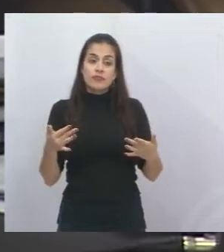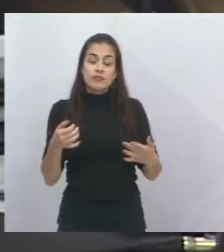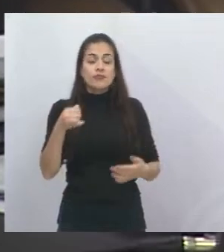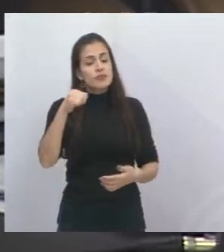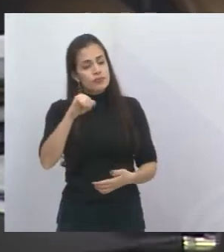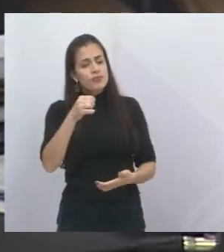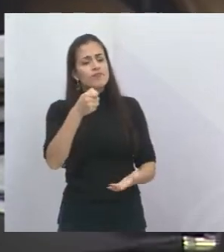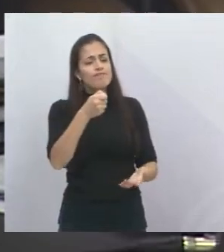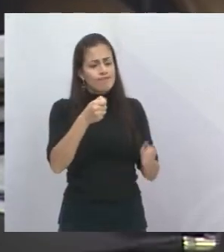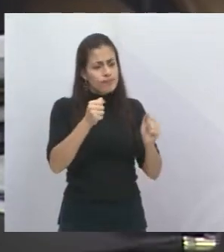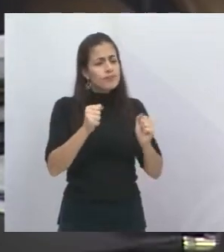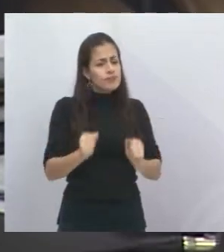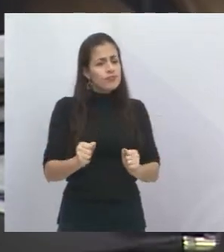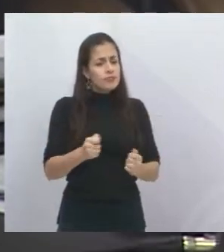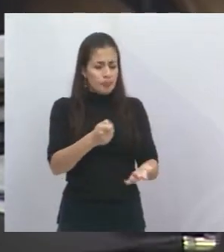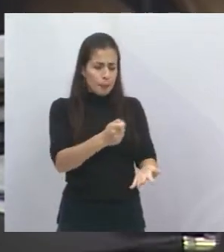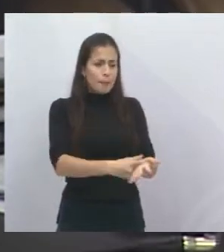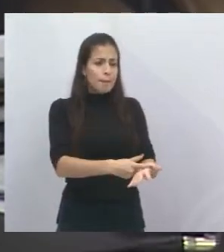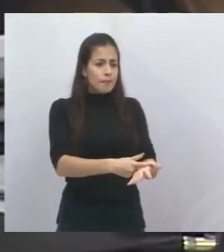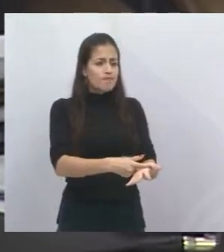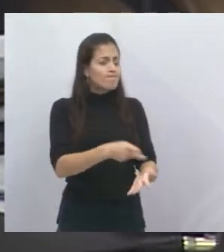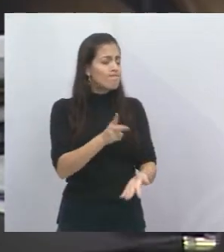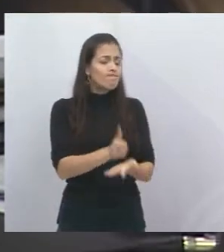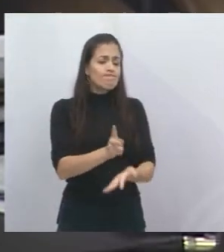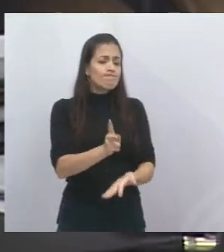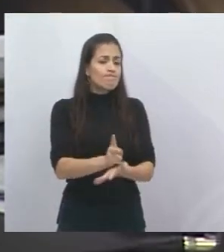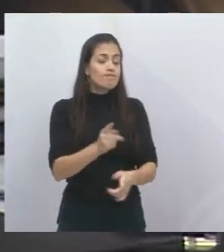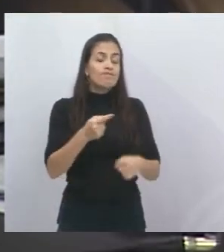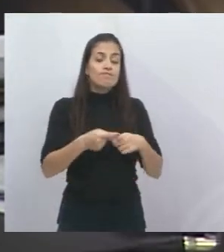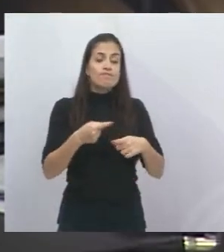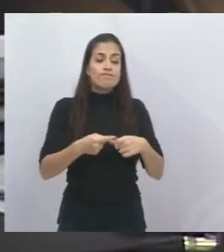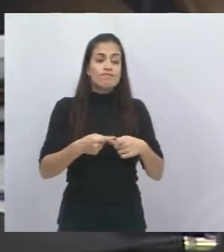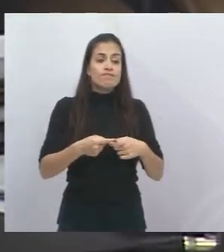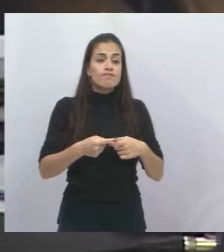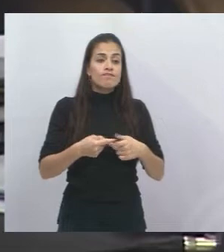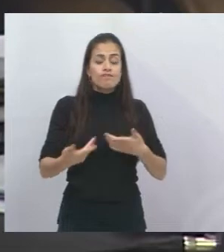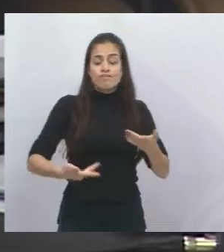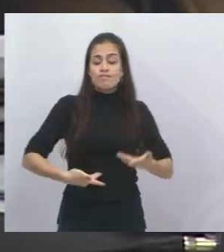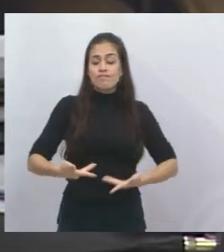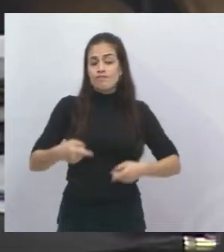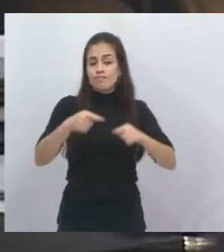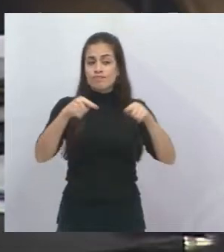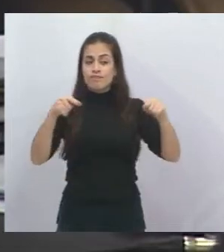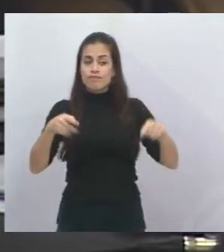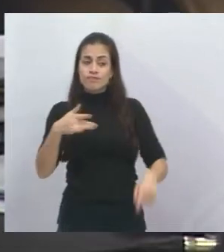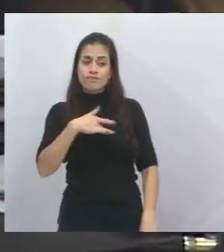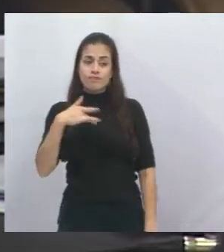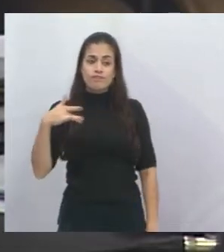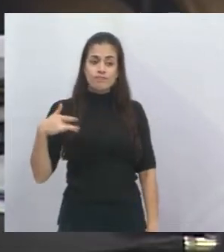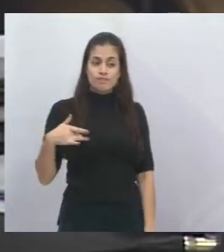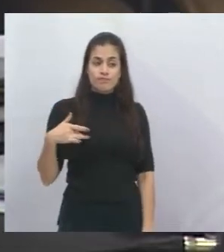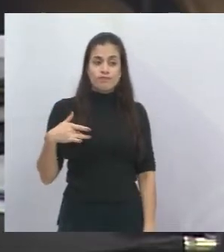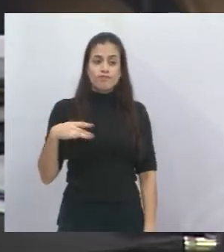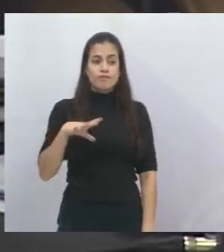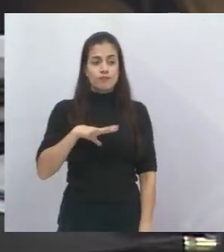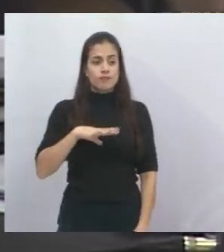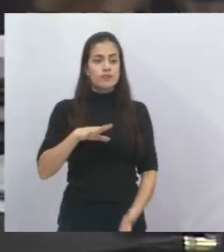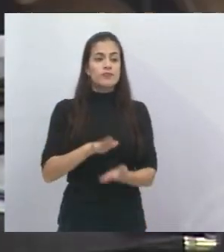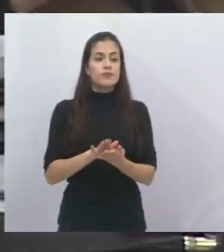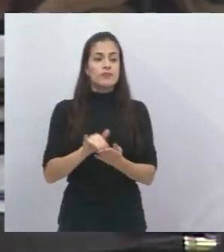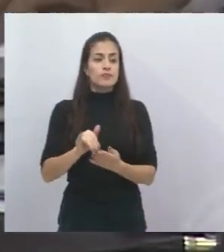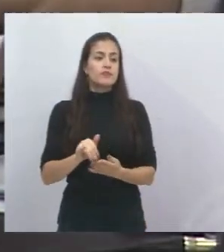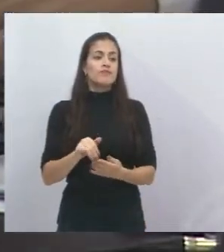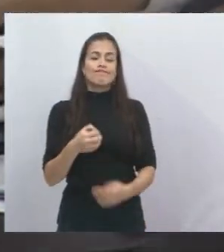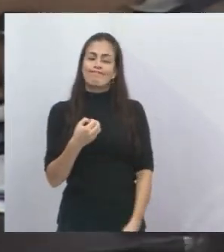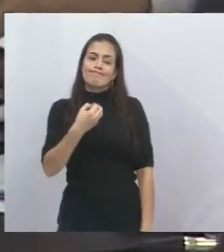continuar pagando, porque o serviço público de saúde do município não funciona adequadamente, em especial para os